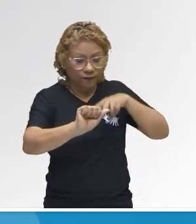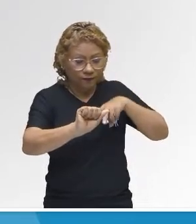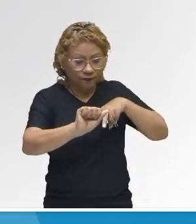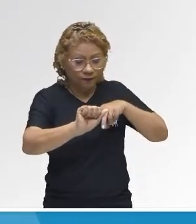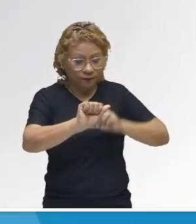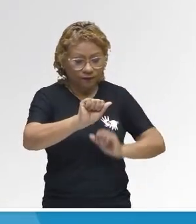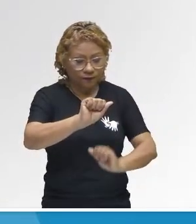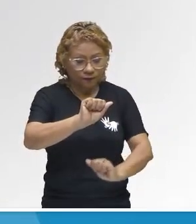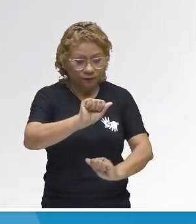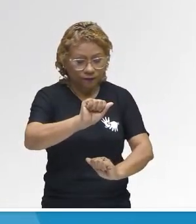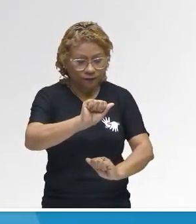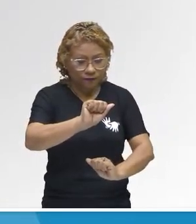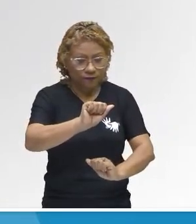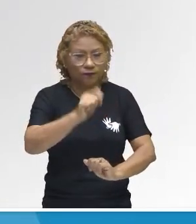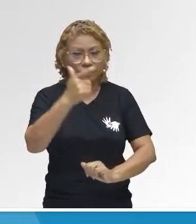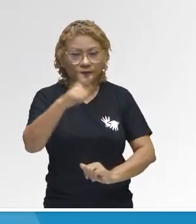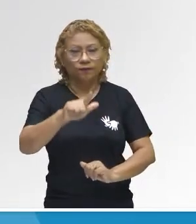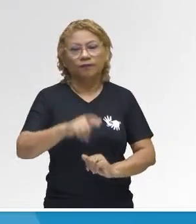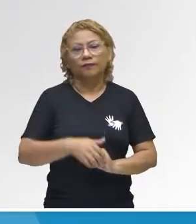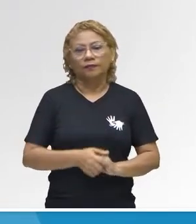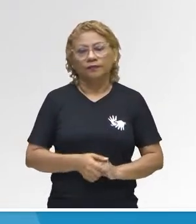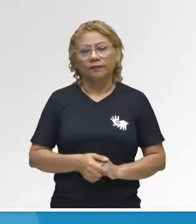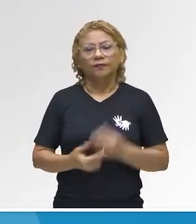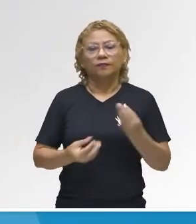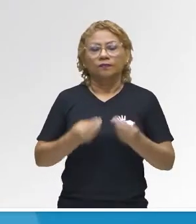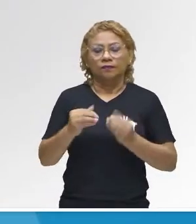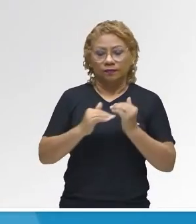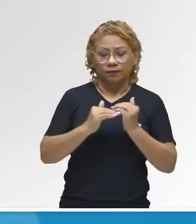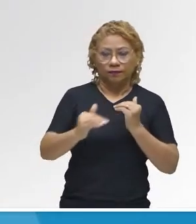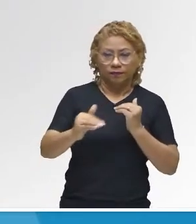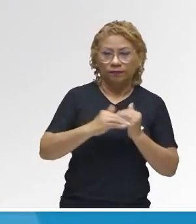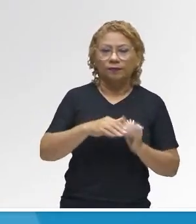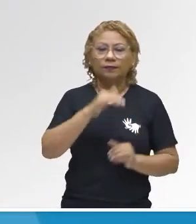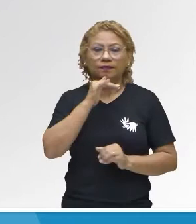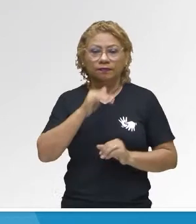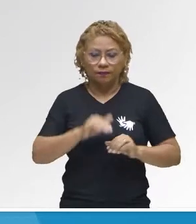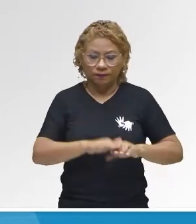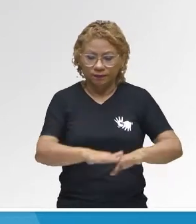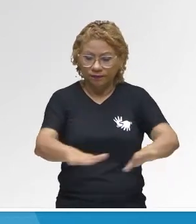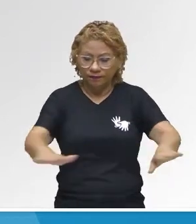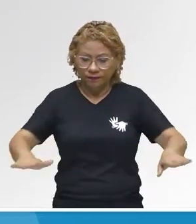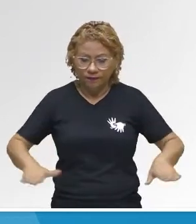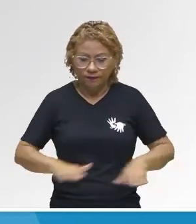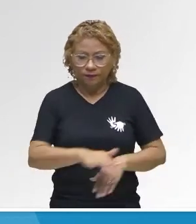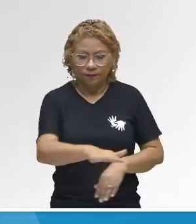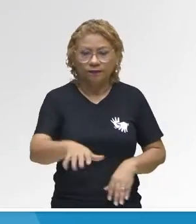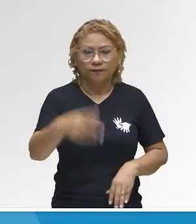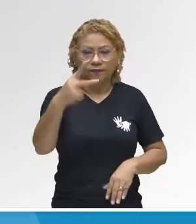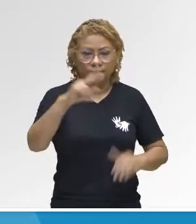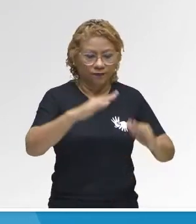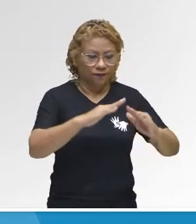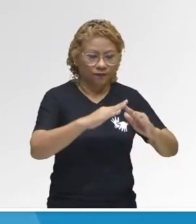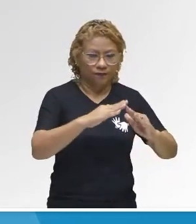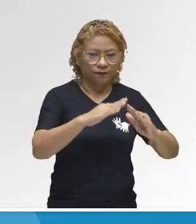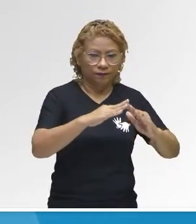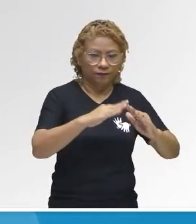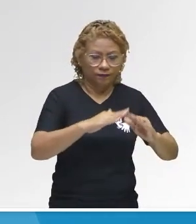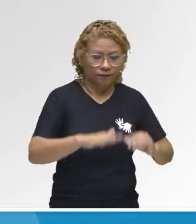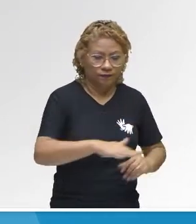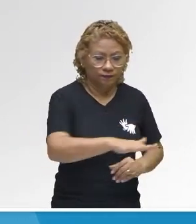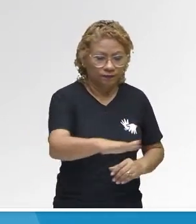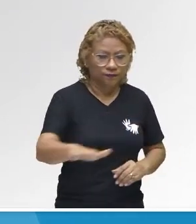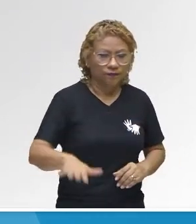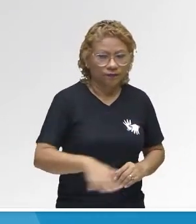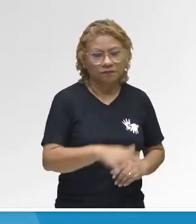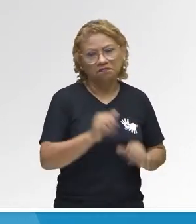plano? Imagina esse plano como sendo o chão, tá? O chão aí da tua casa. Então você tem o ponto suspenso, que poderia ser